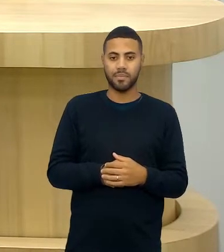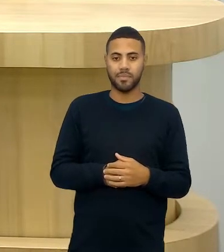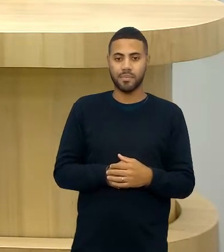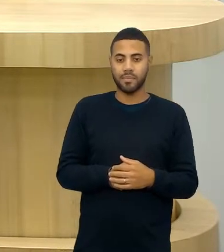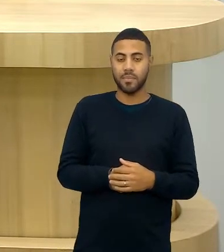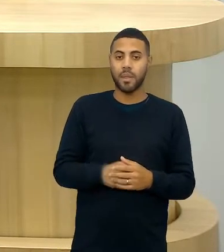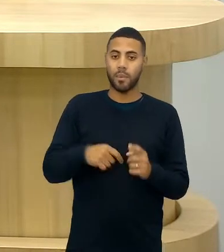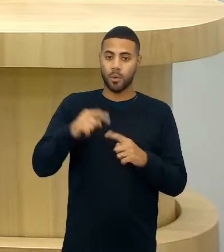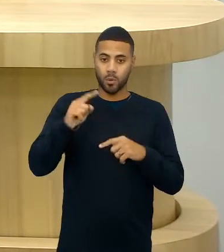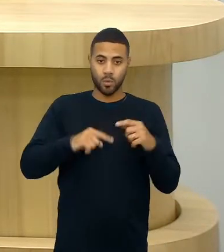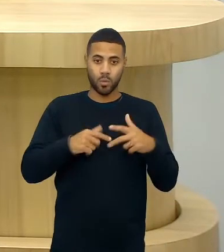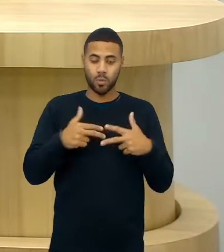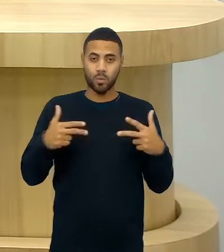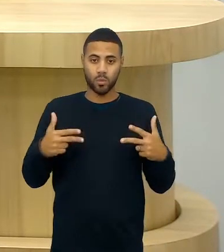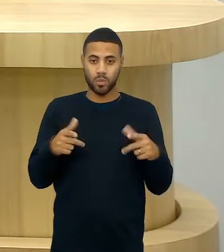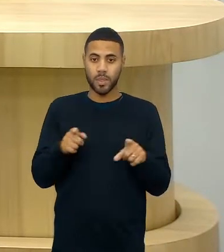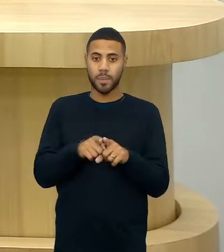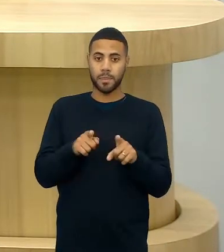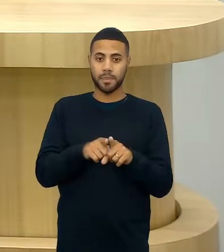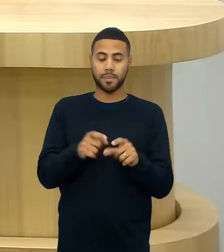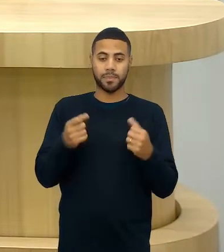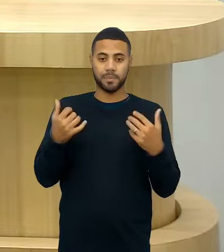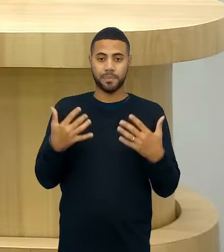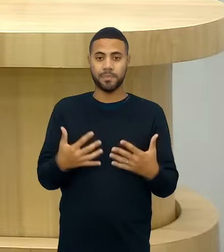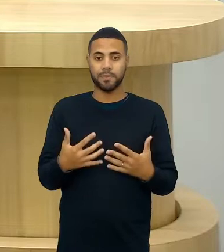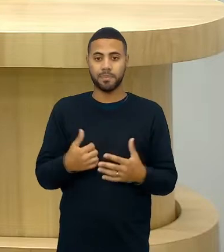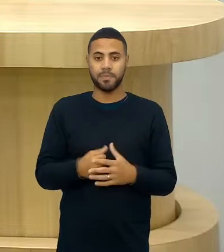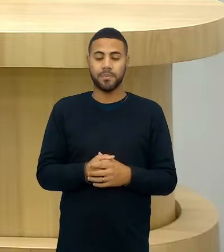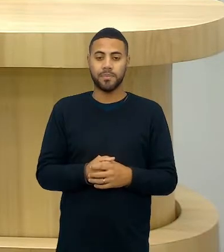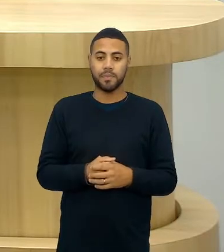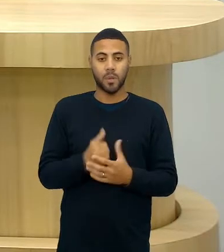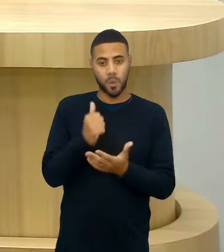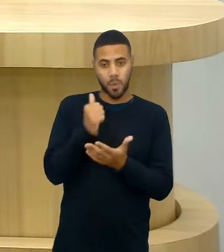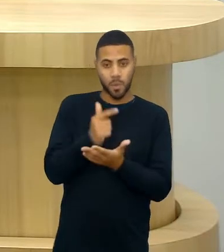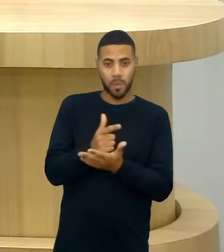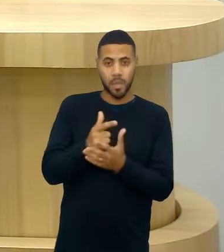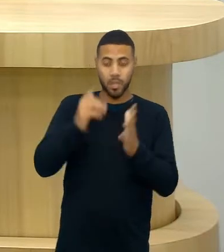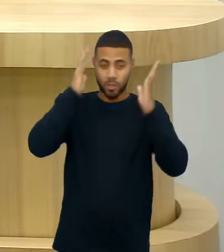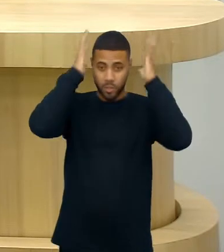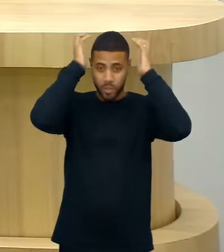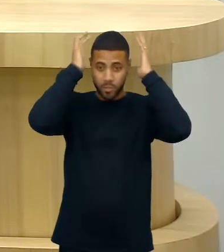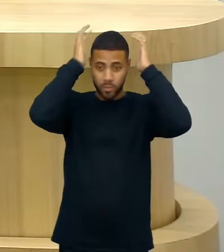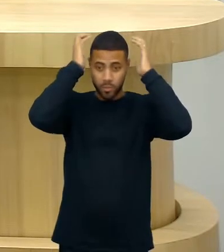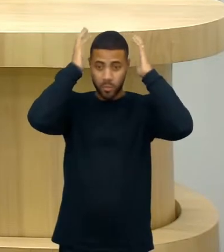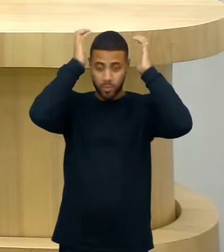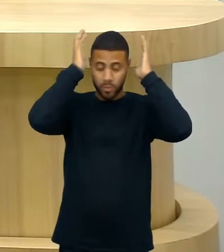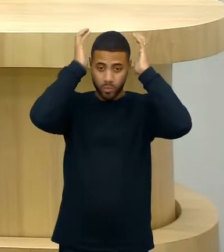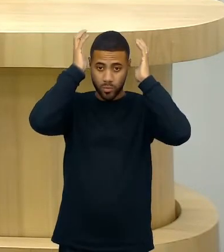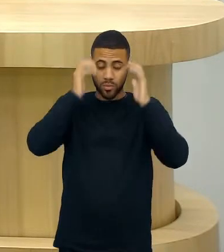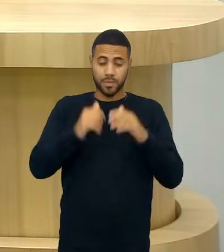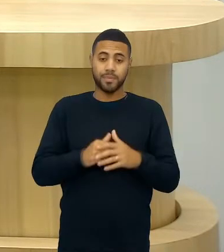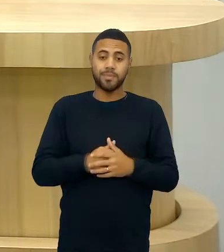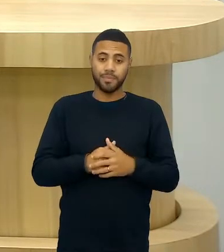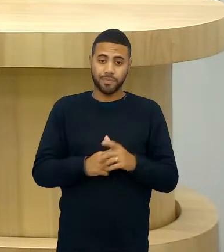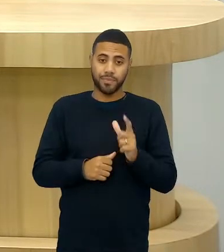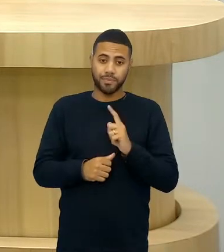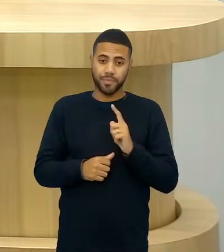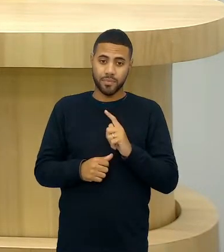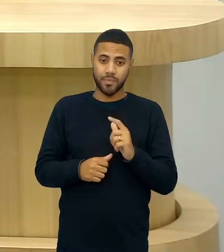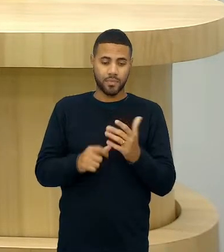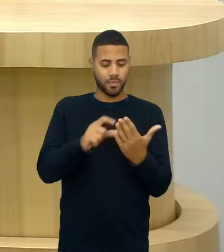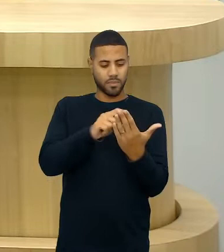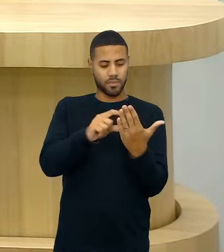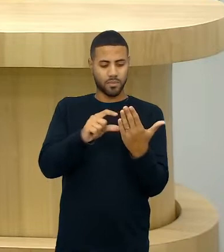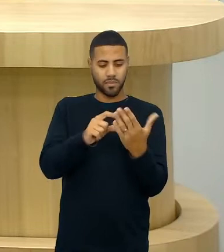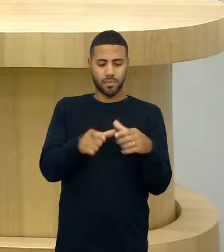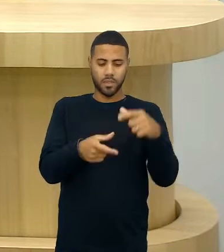de um produto, né? Se você vai comprar lá um shampoo, né? Você olha lá na embalagem do